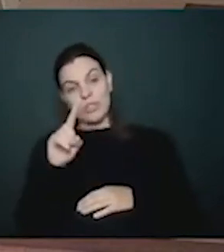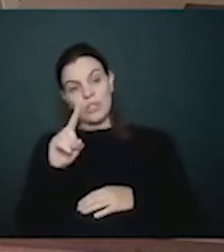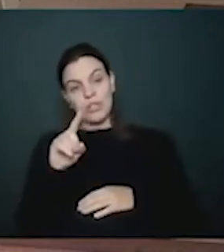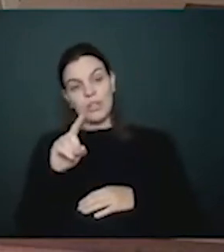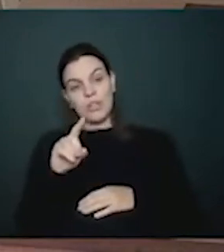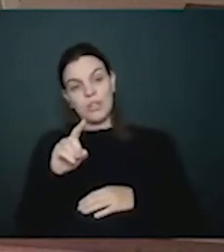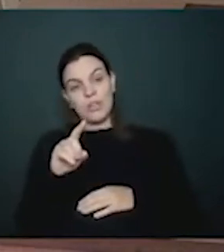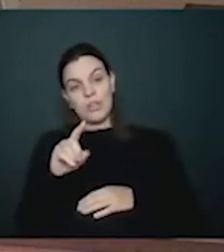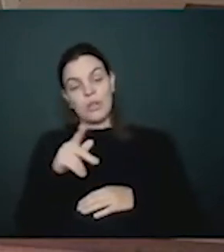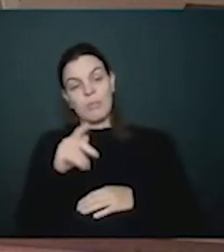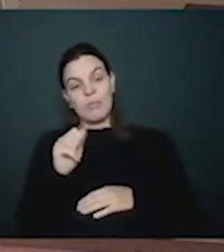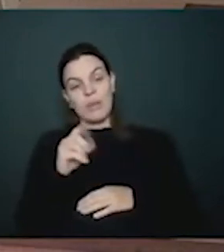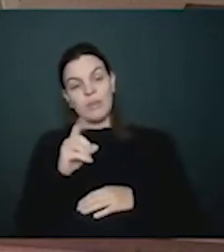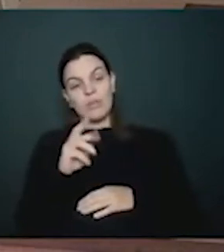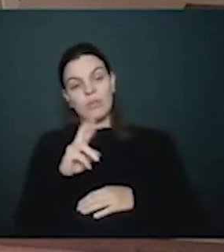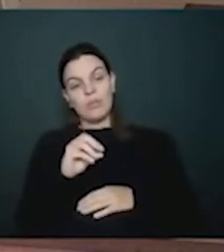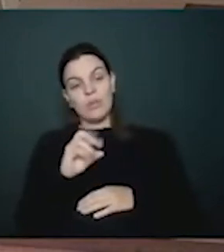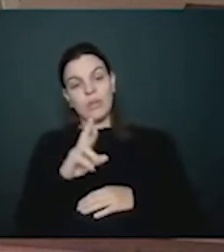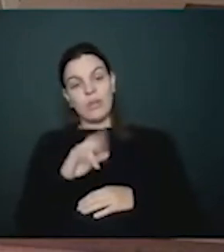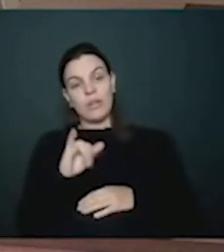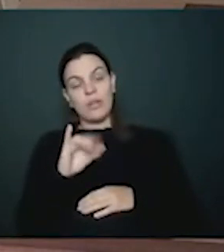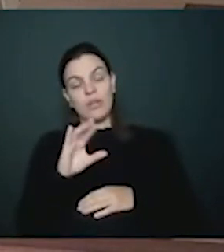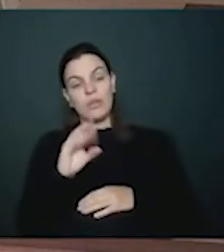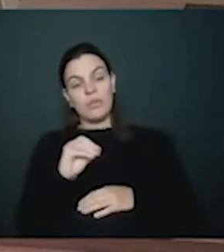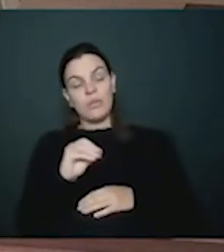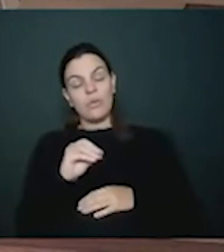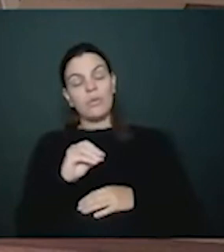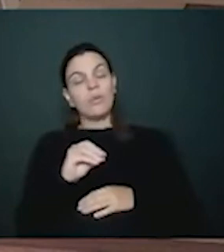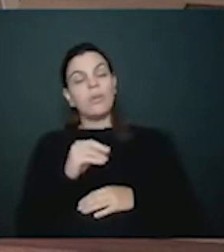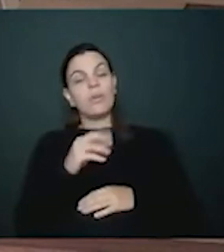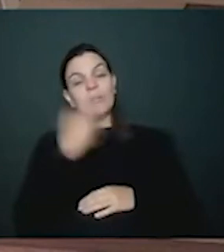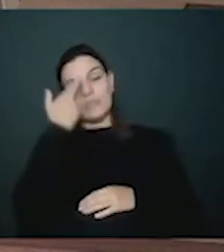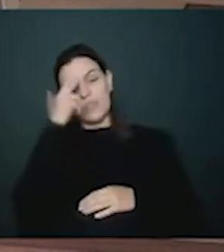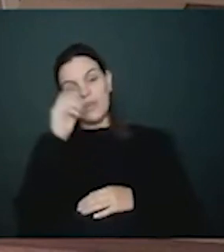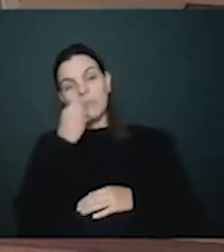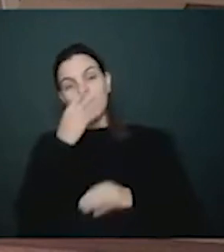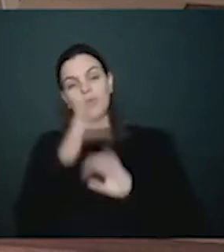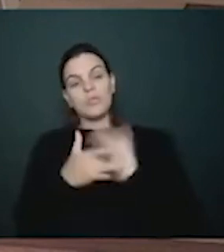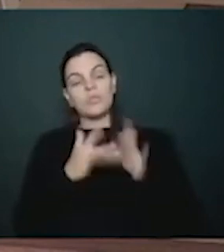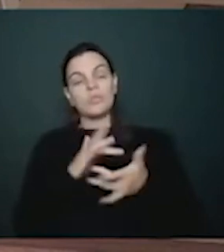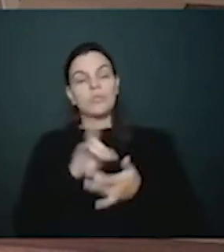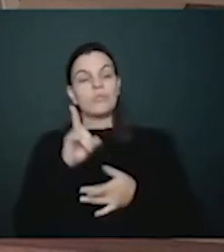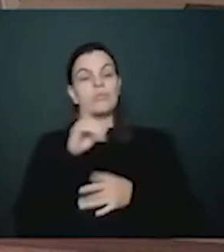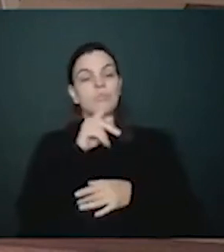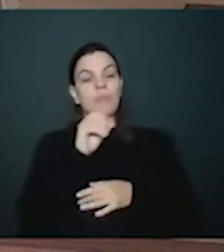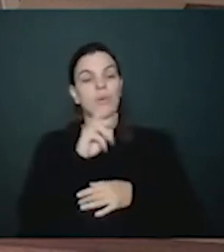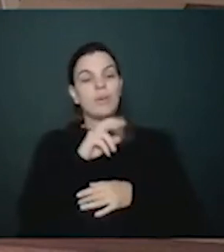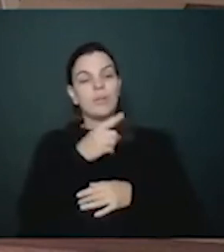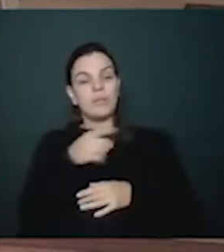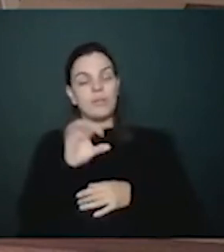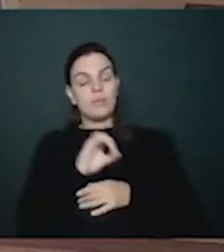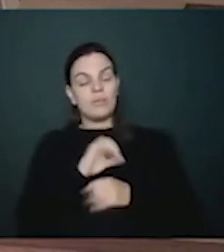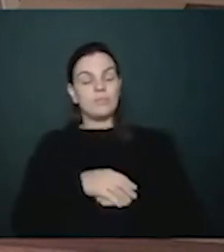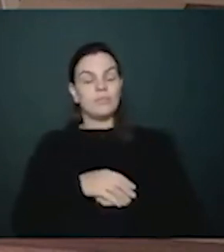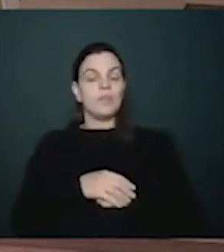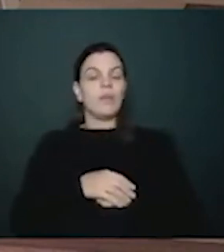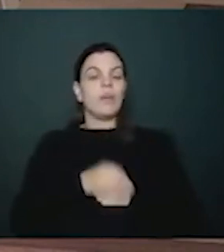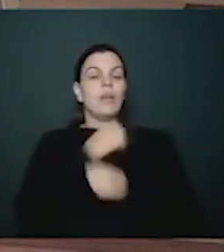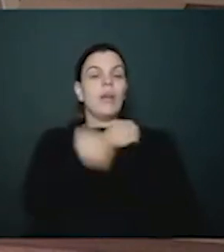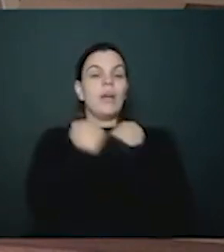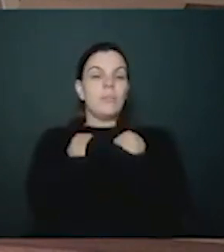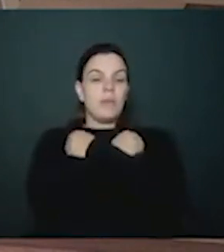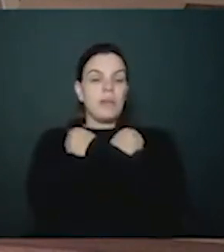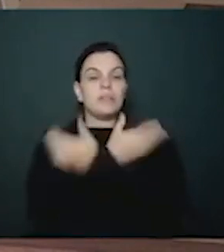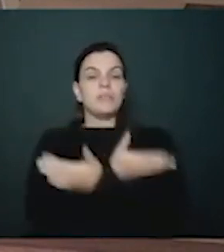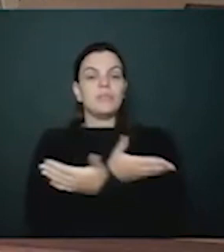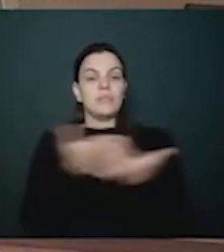Bom Jesus do Portão. Então, agradeço mais uma vez a presença do Padre Paulo, levo o abraço de todos os vereadores e todas as vereadoras,